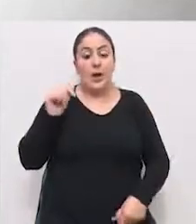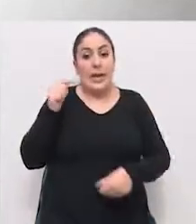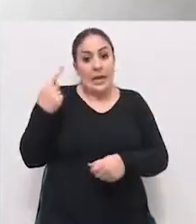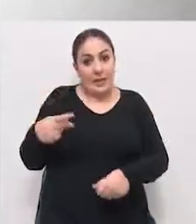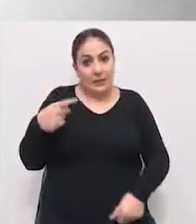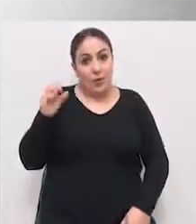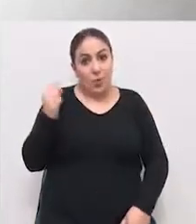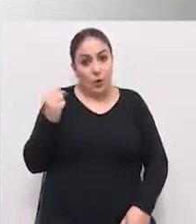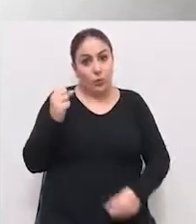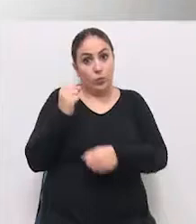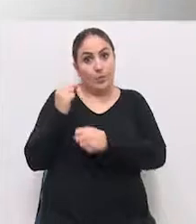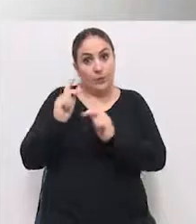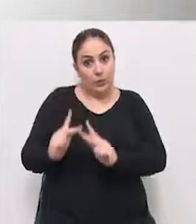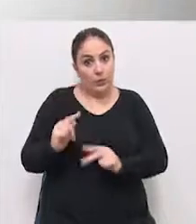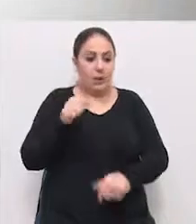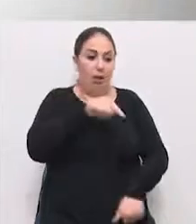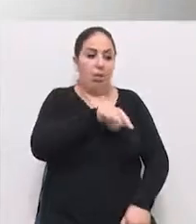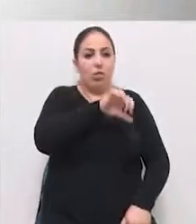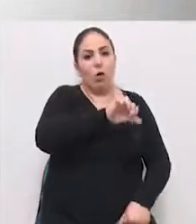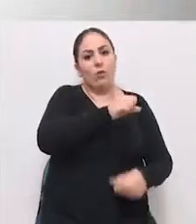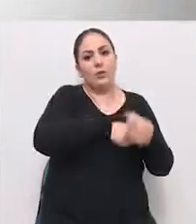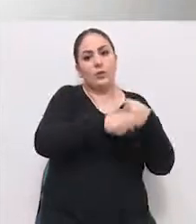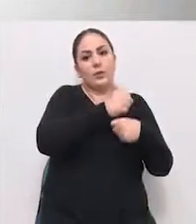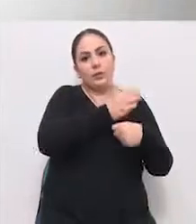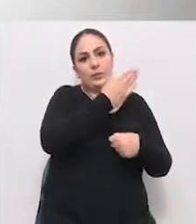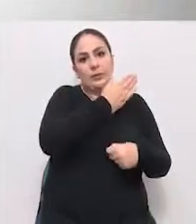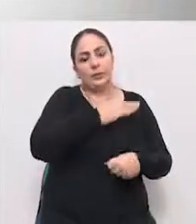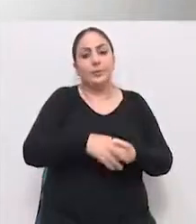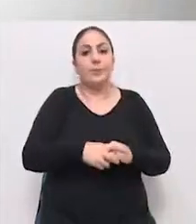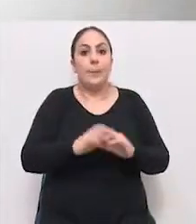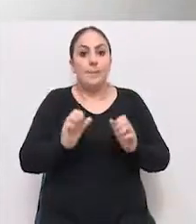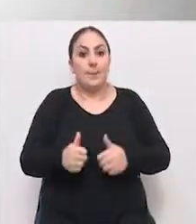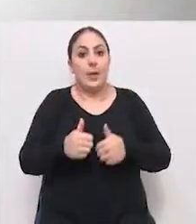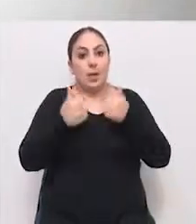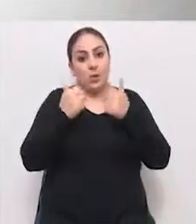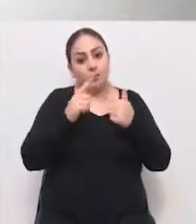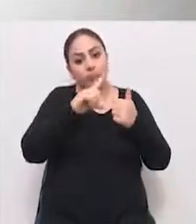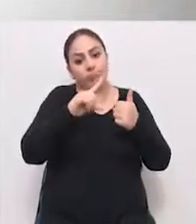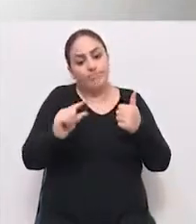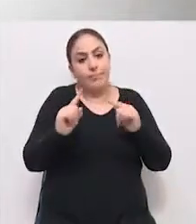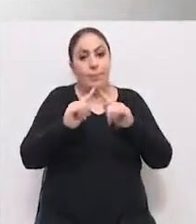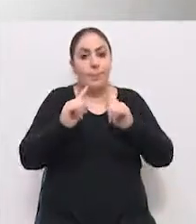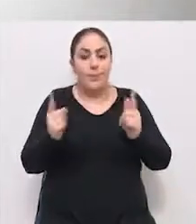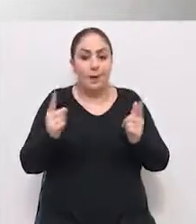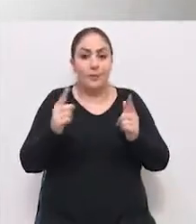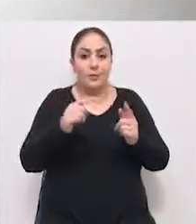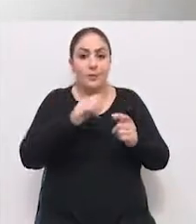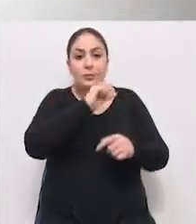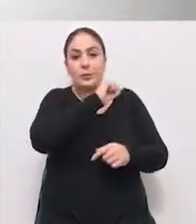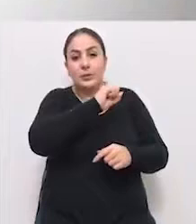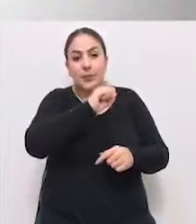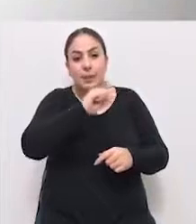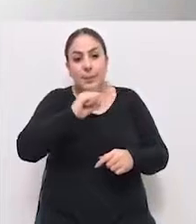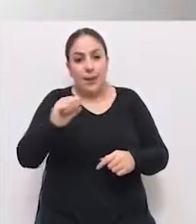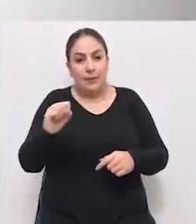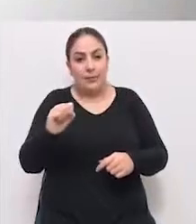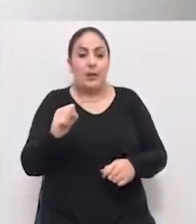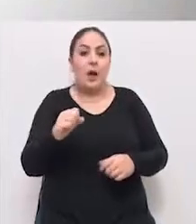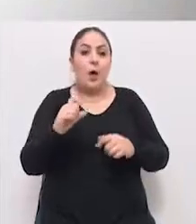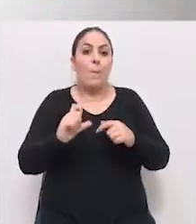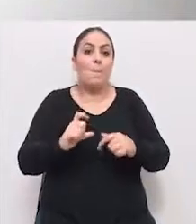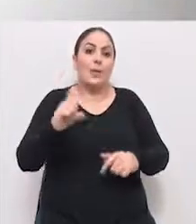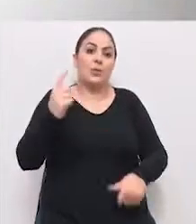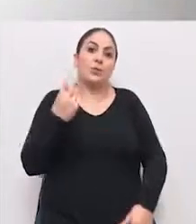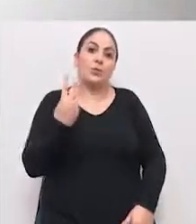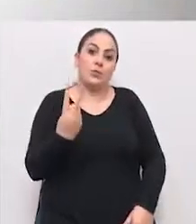este ano e 9 em 2019. É o segundo mês em que há melhora do indicador, mas no acumulado do semestre o número